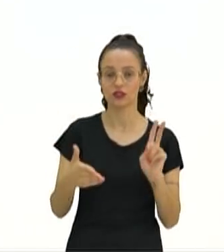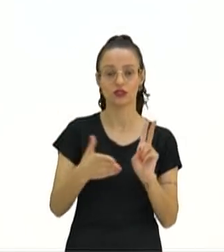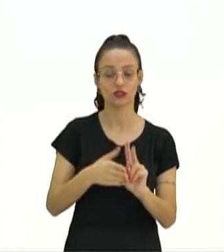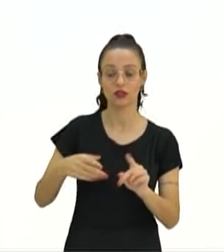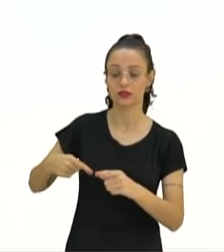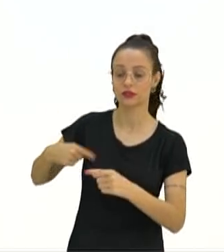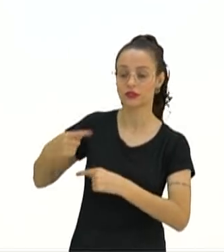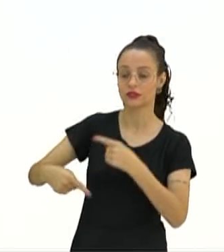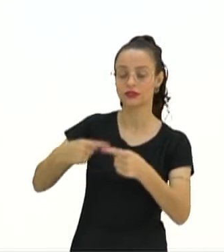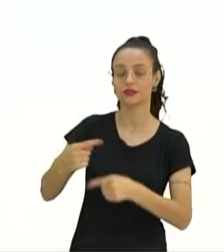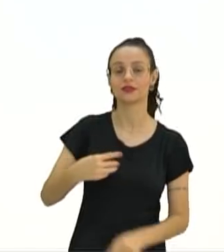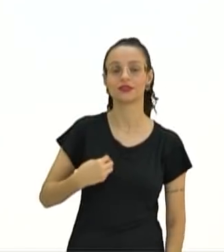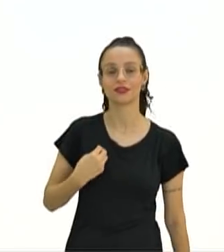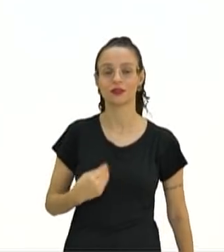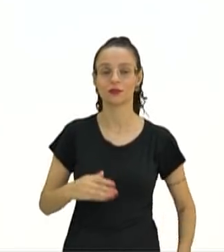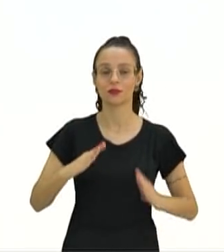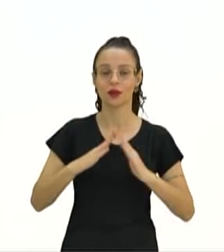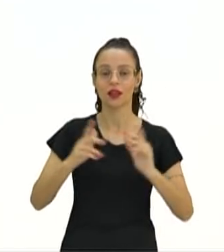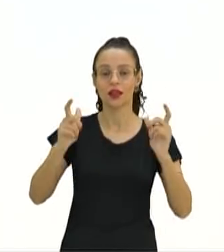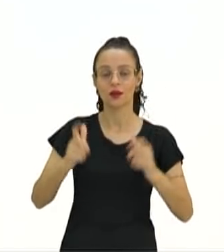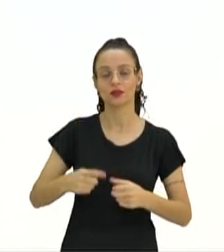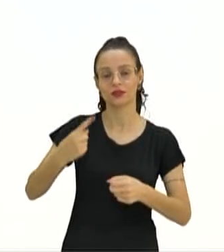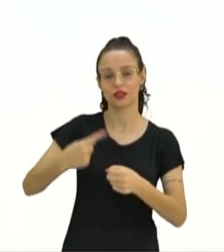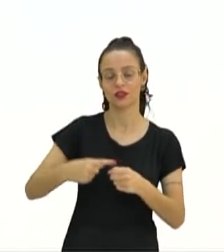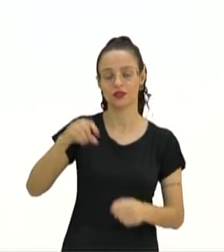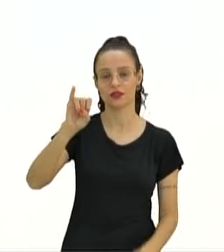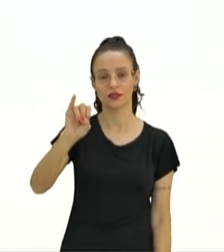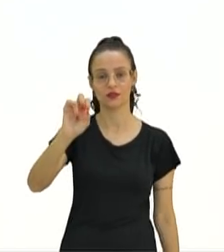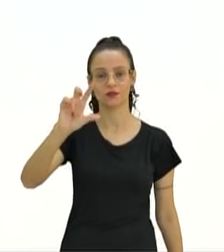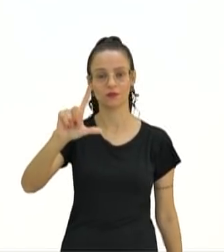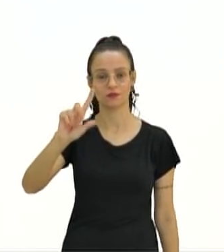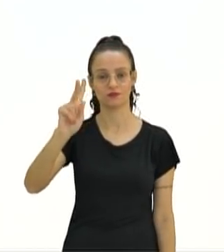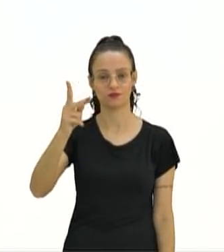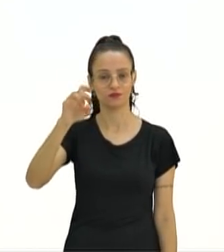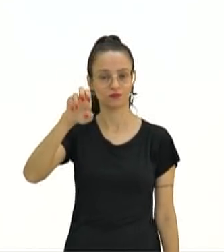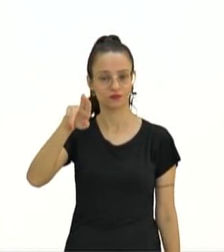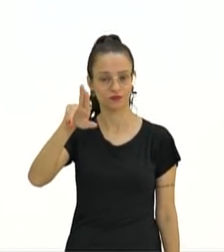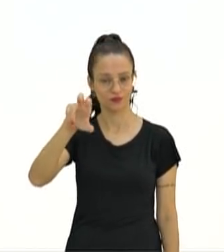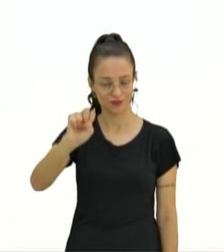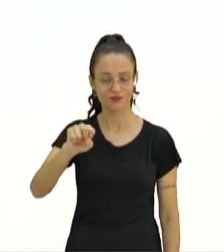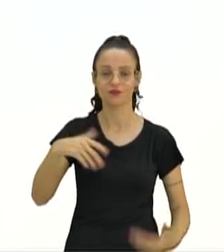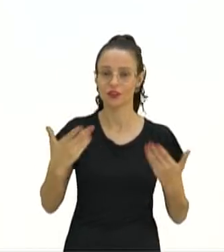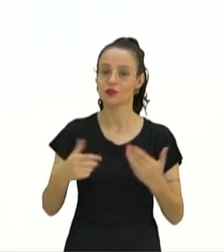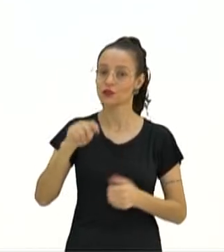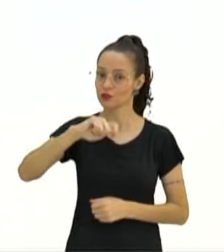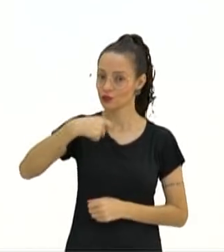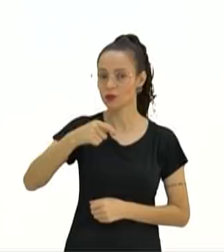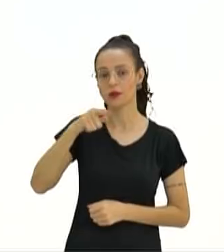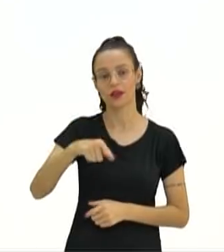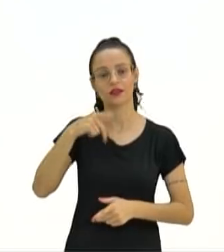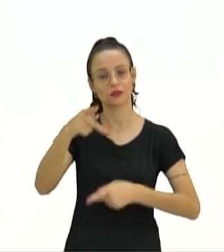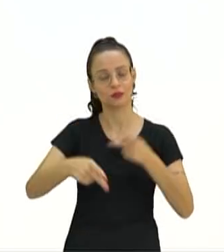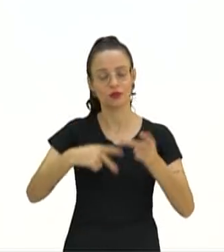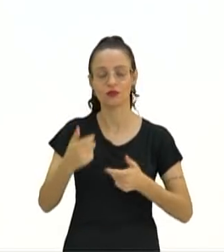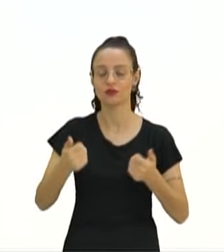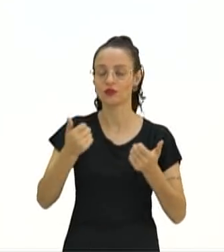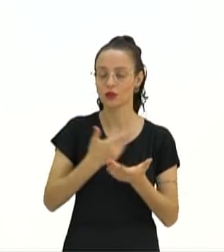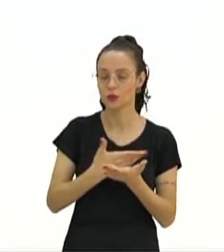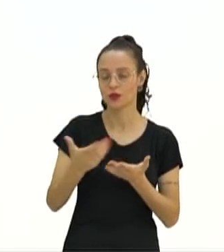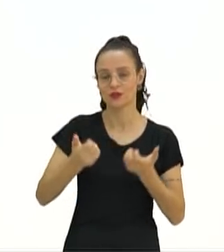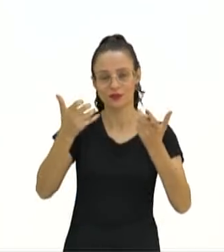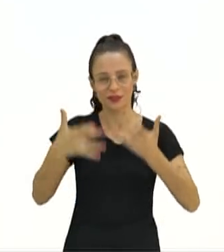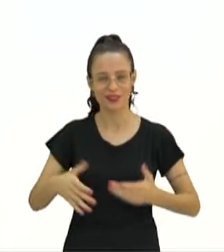descendentes habitam o município de Ilhéus. Beleza, pessoal? Então, sobre eles que a gente começou a estudar. E aí a lenda